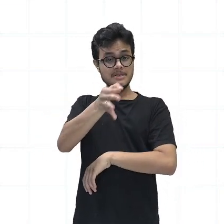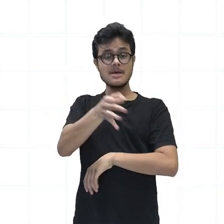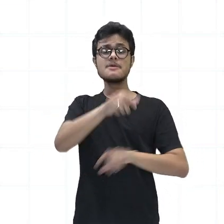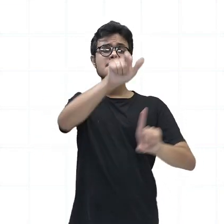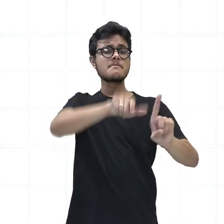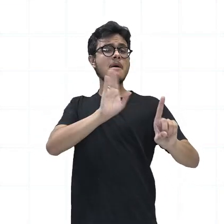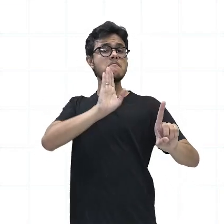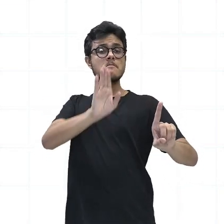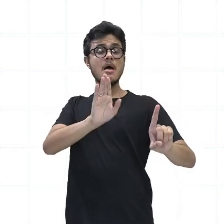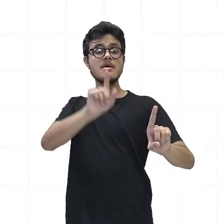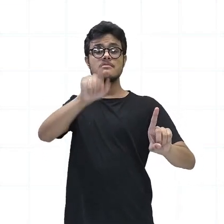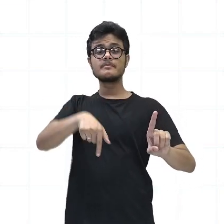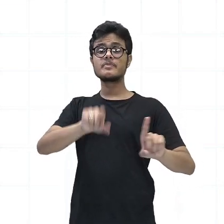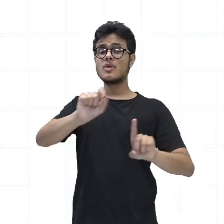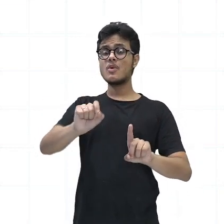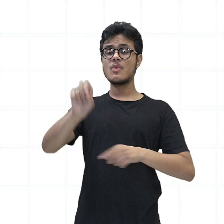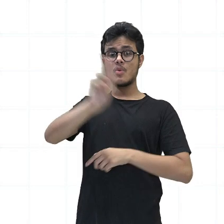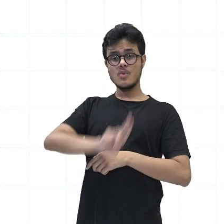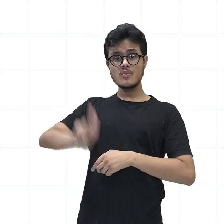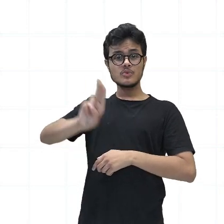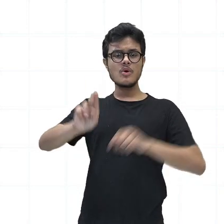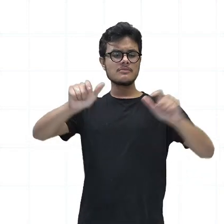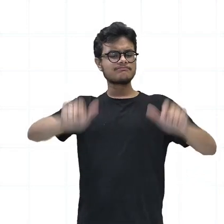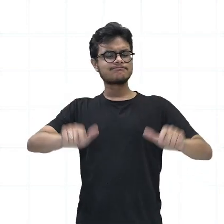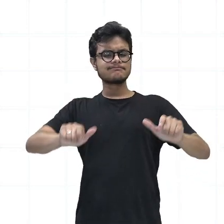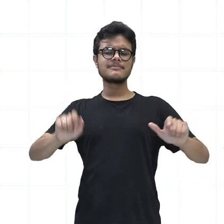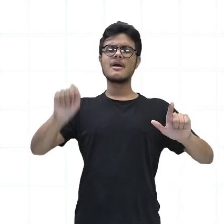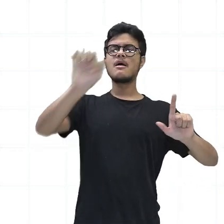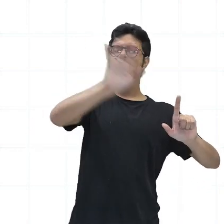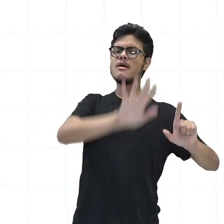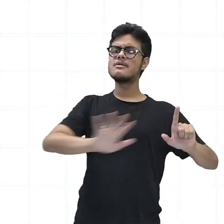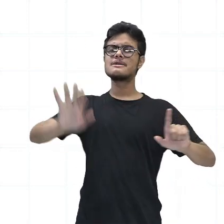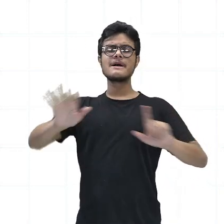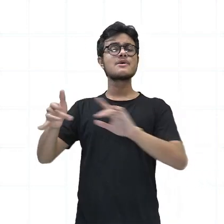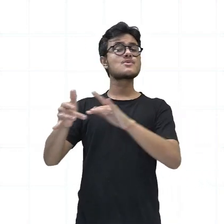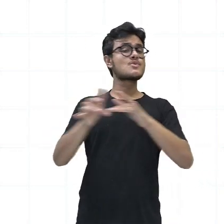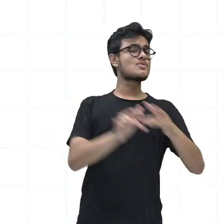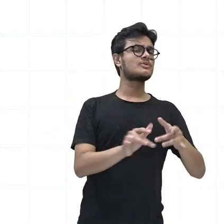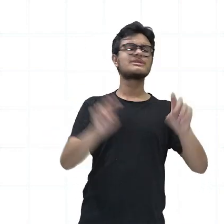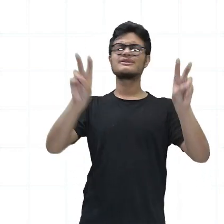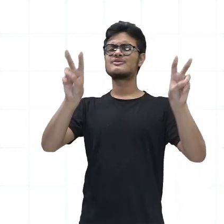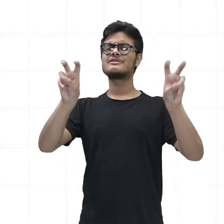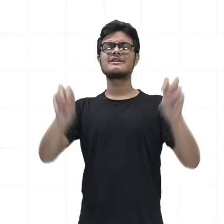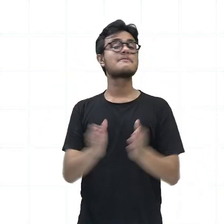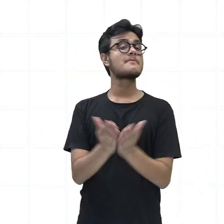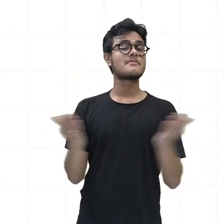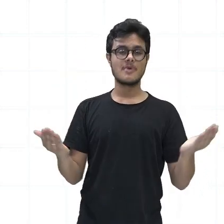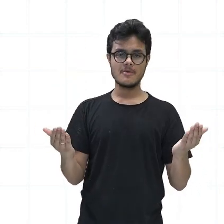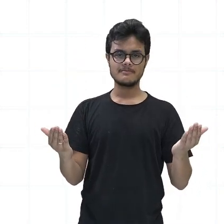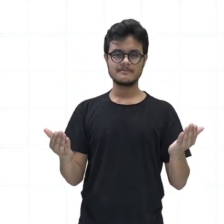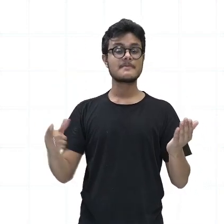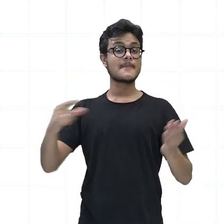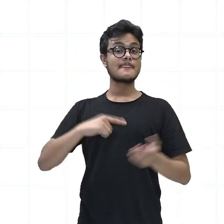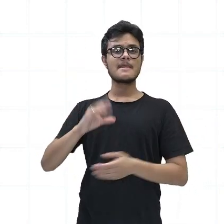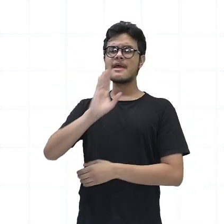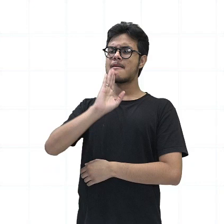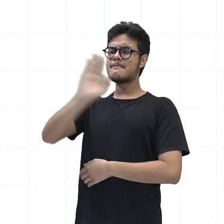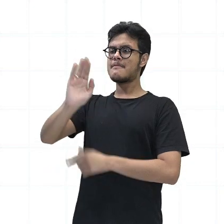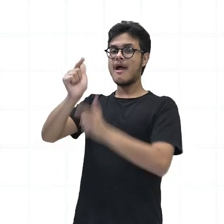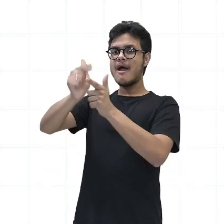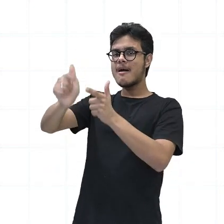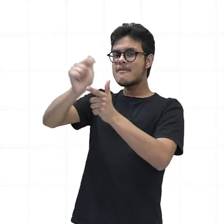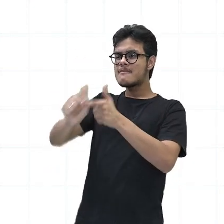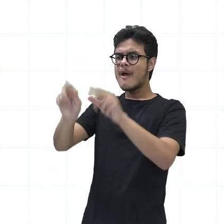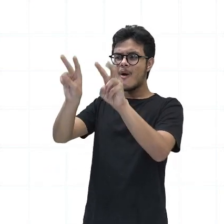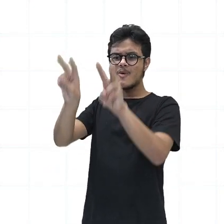principais, a figuração do cenário e do contexto, o desenvolvimento de um conflito central e a resolução